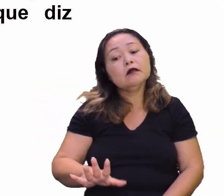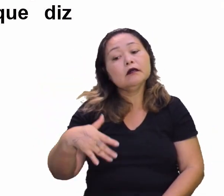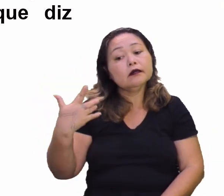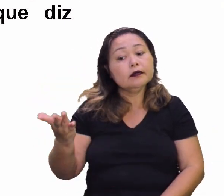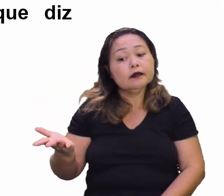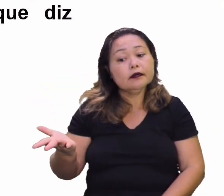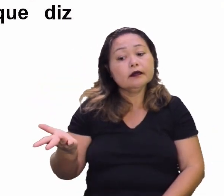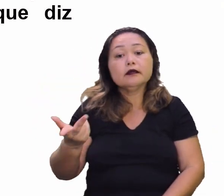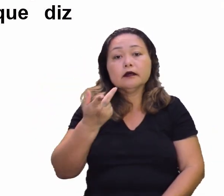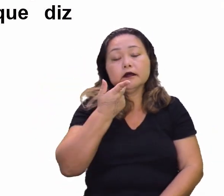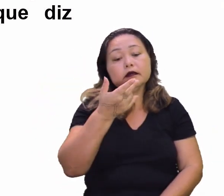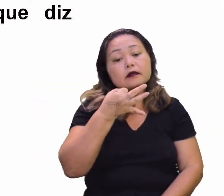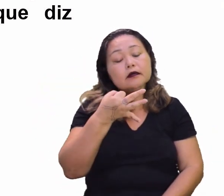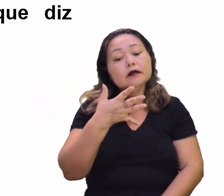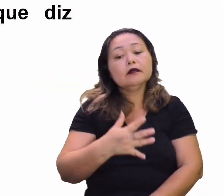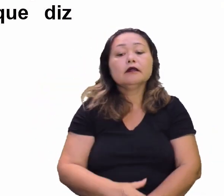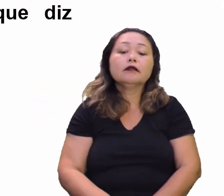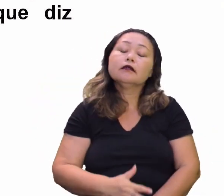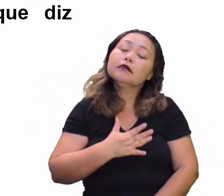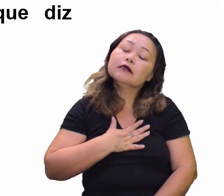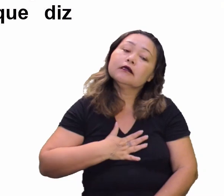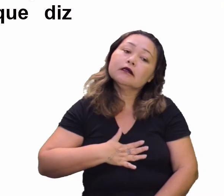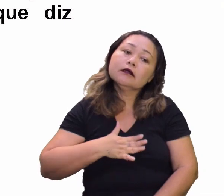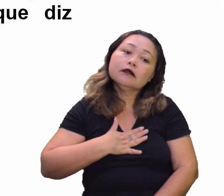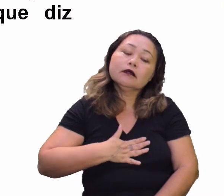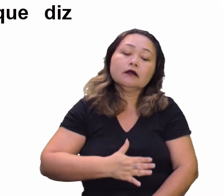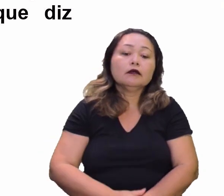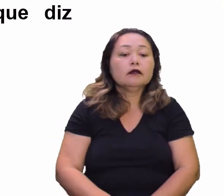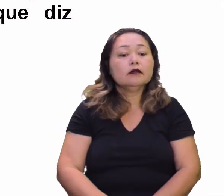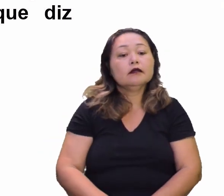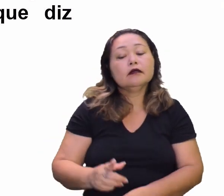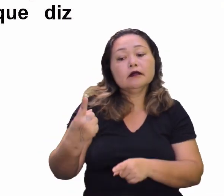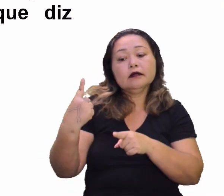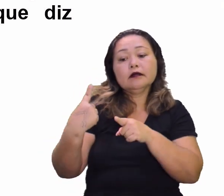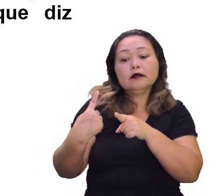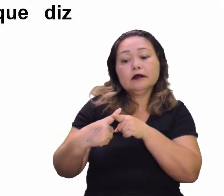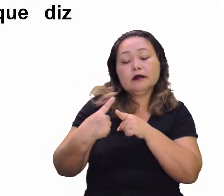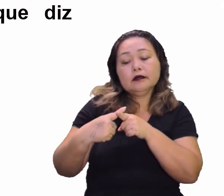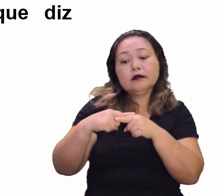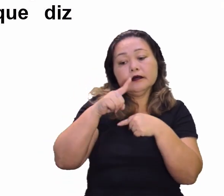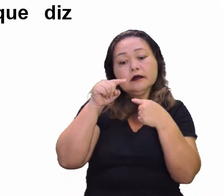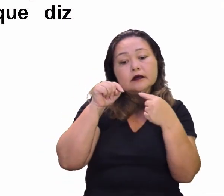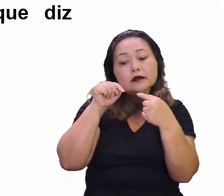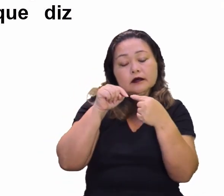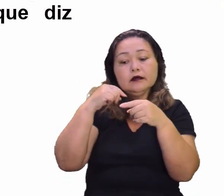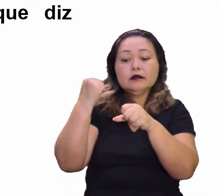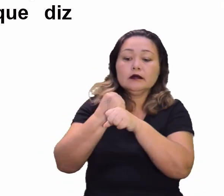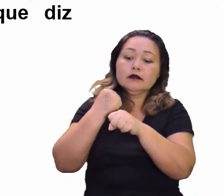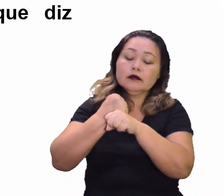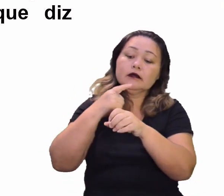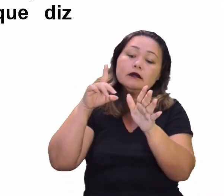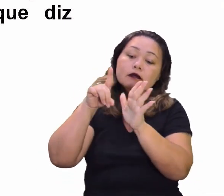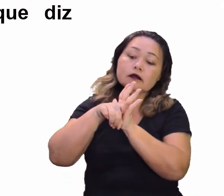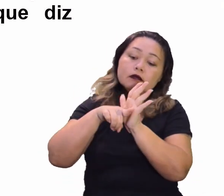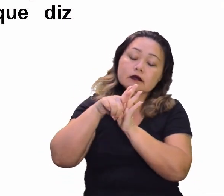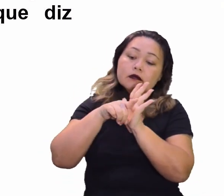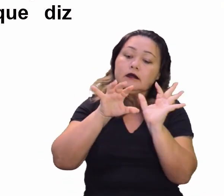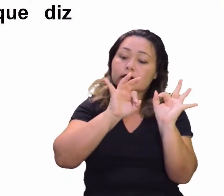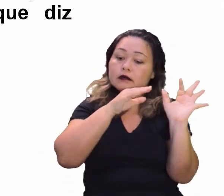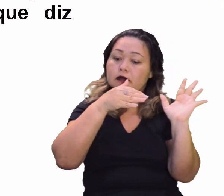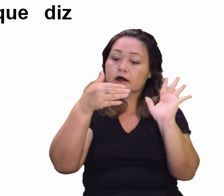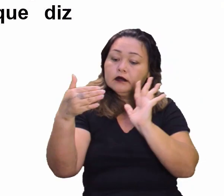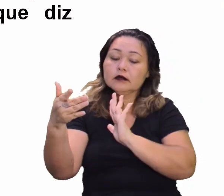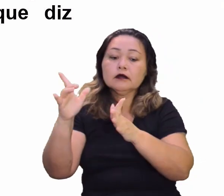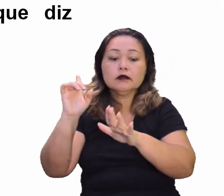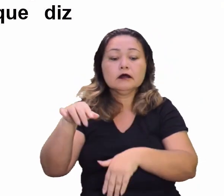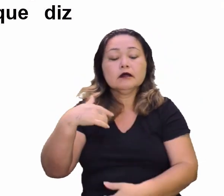e aí, Rogério, o que tu acha? Tranquilo? Tranquila, né? Porque a gente falou o objetivo da construção da estrada de ferro durante as aulas,